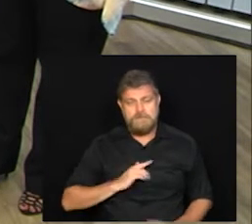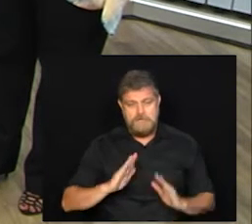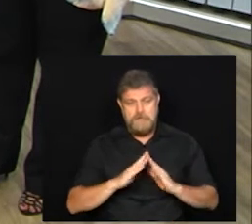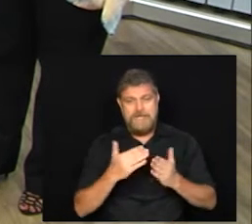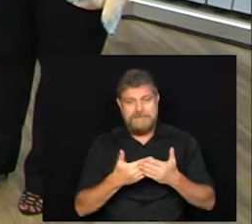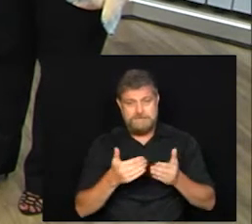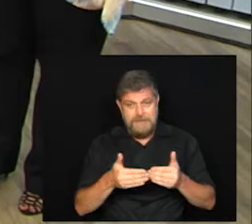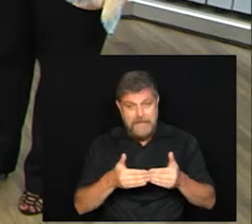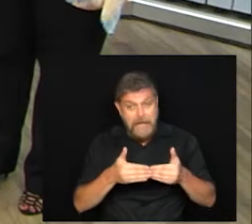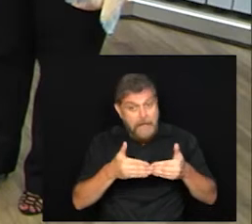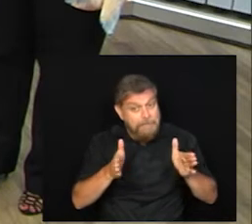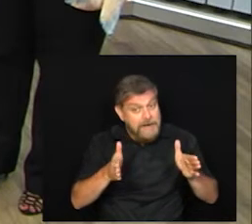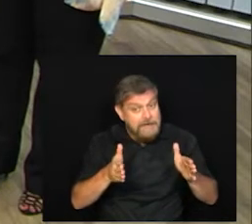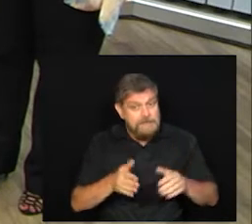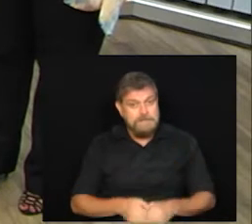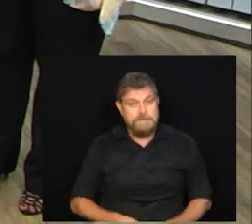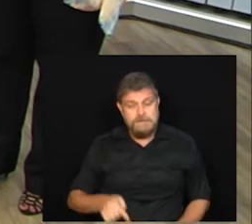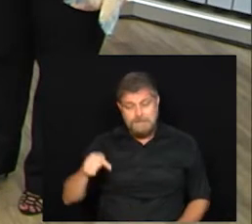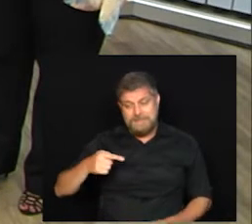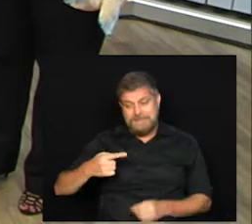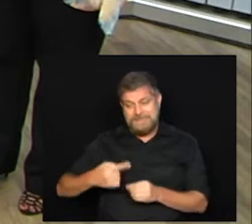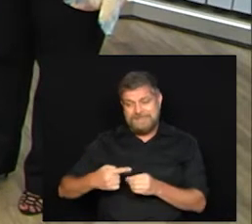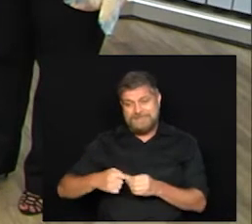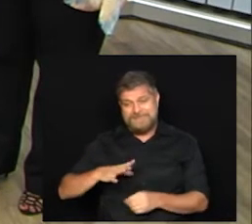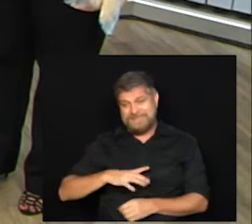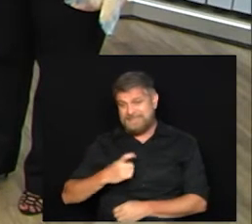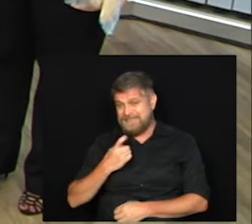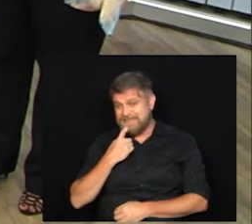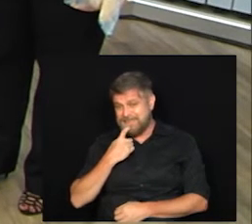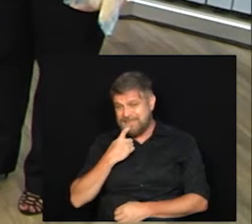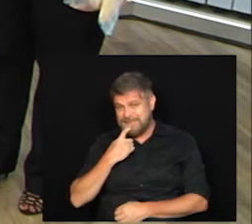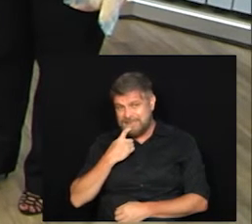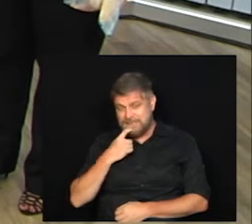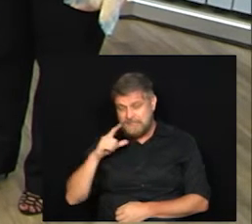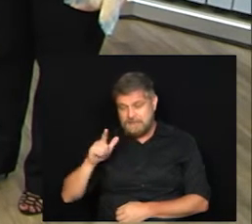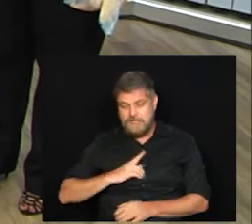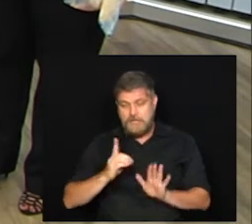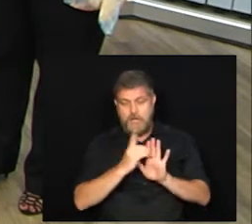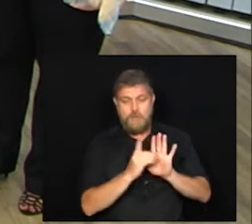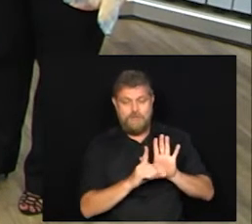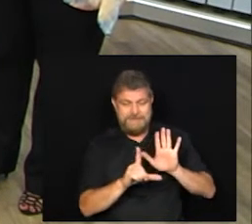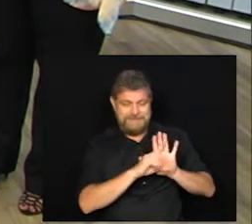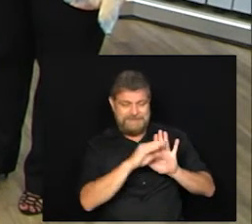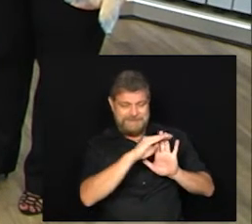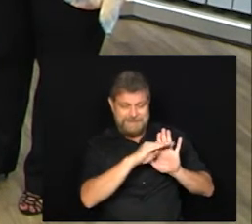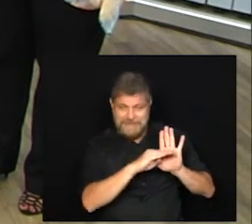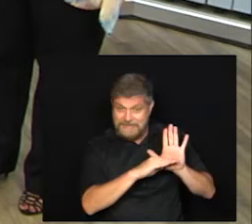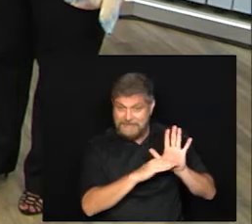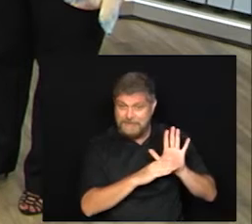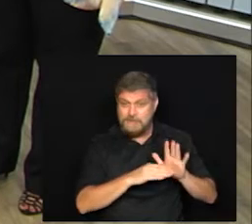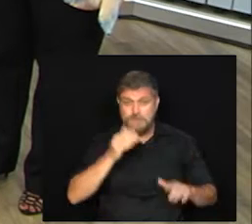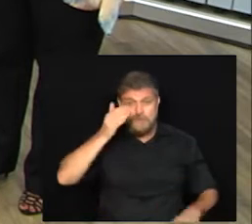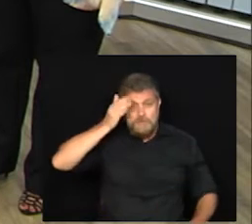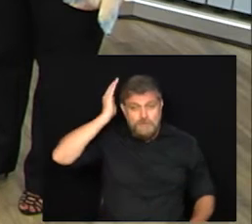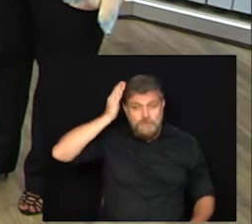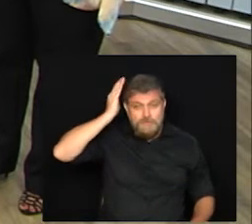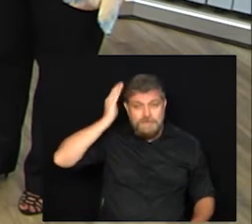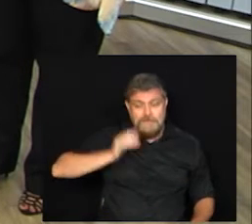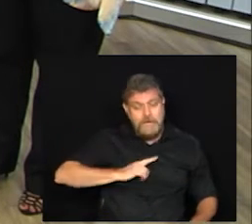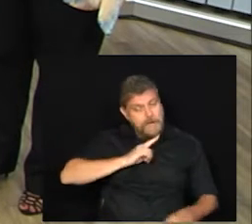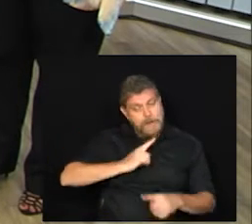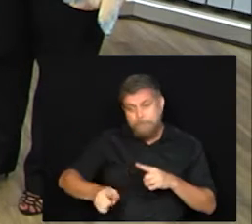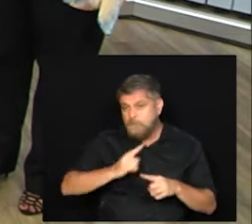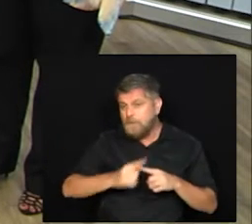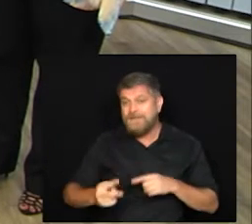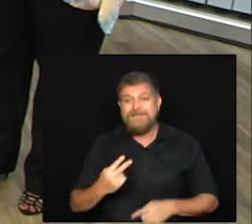escolas, mas na cidade de Campinas vale o decreto do prefeito não